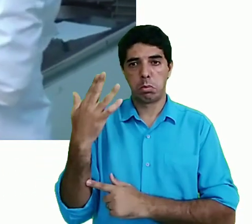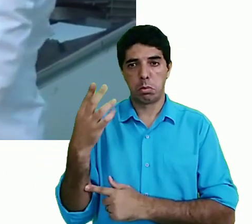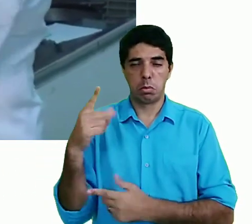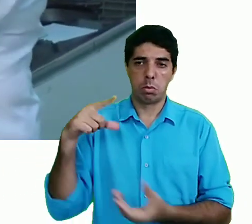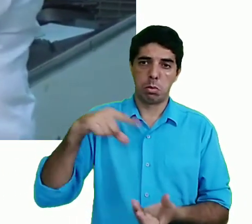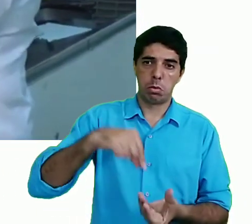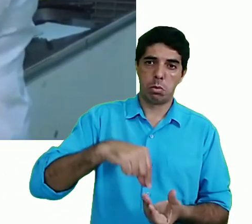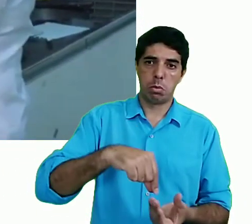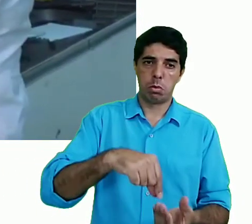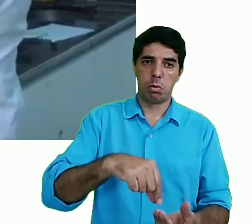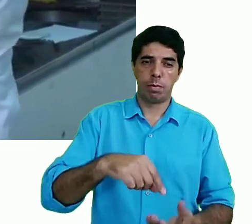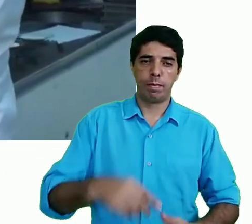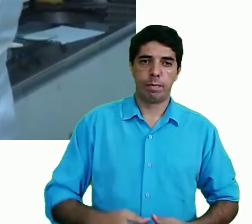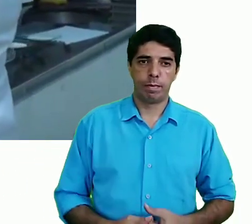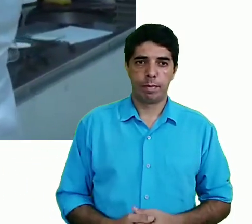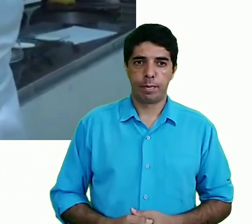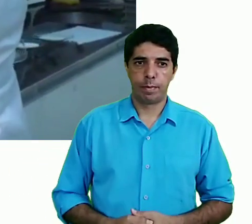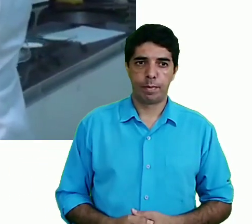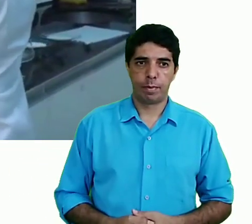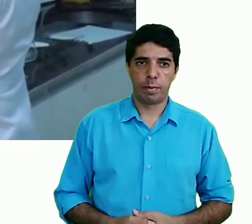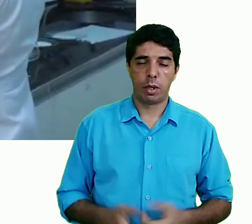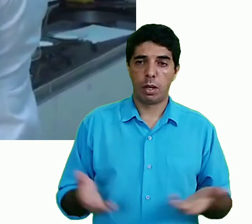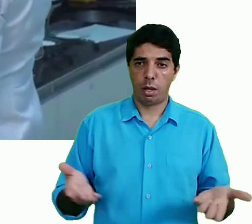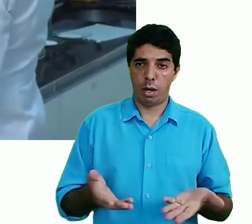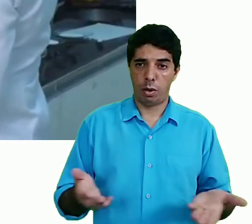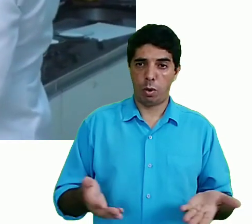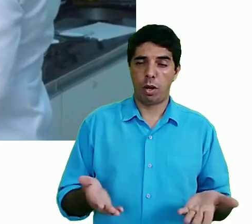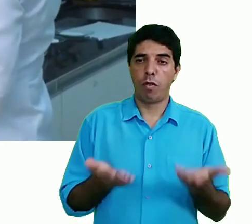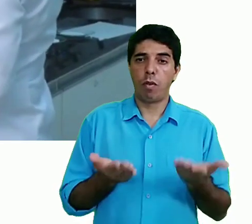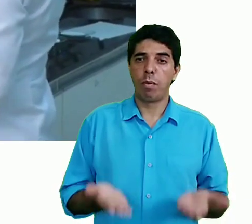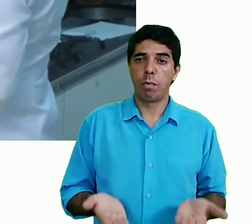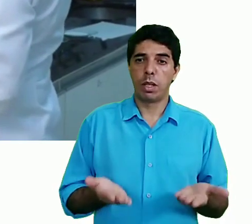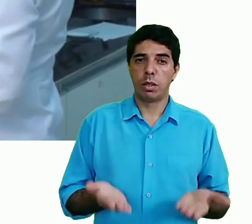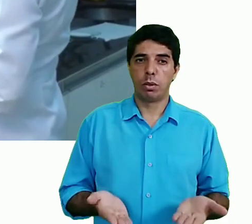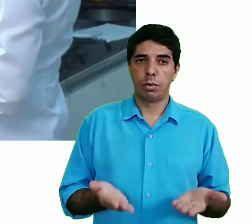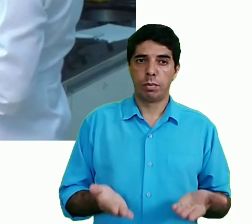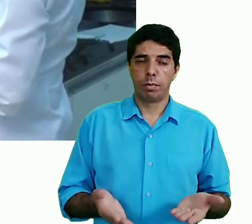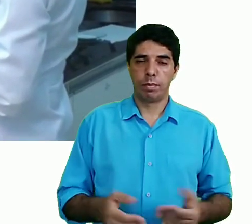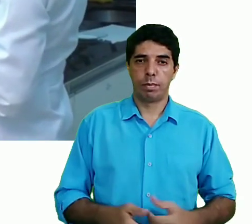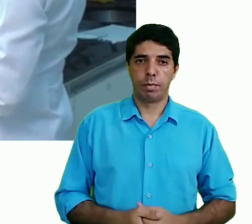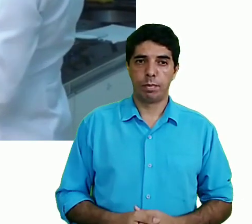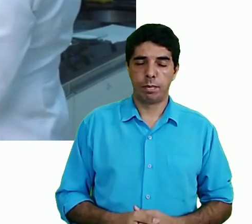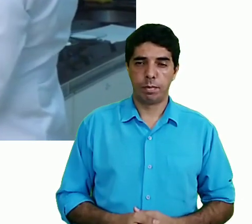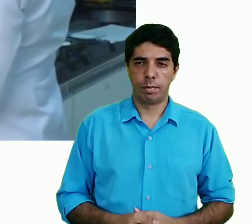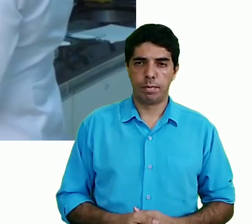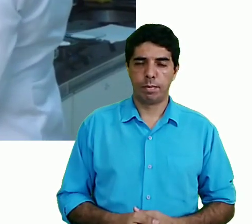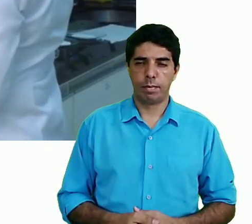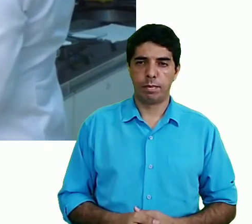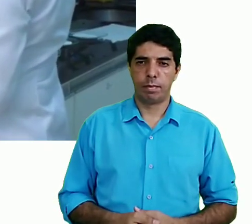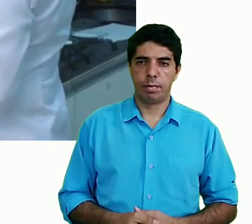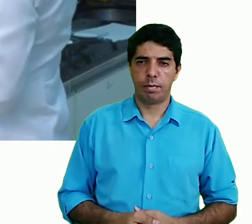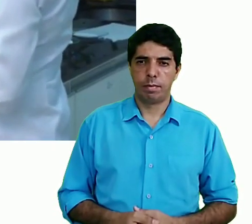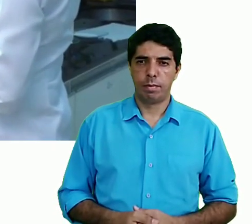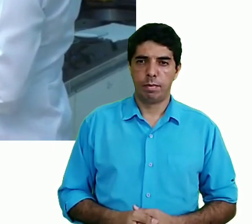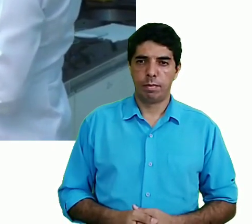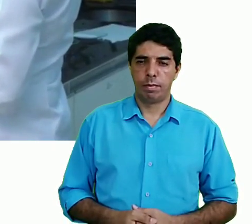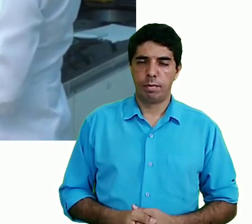inoxidável, tá? Nesse momento, eu estarei tarando, né, o meu